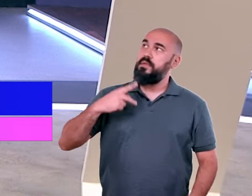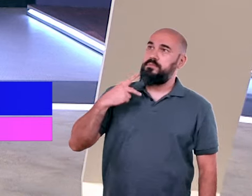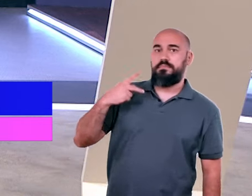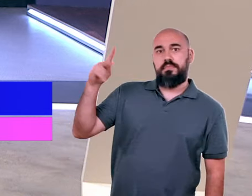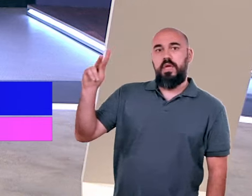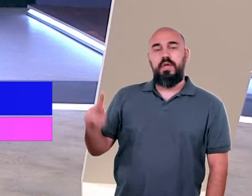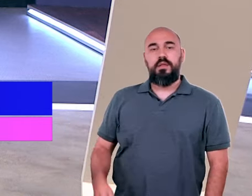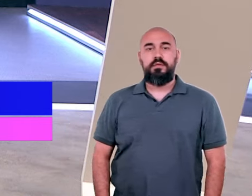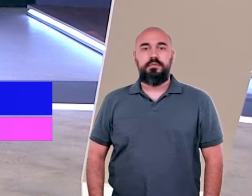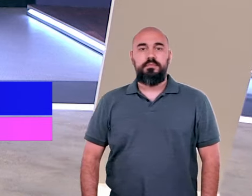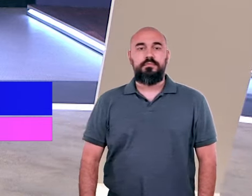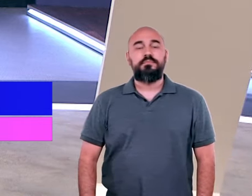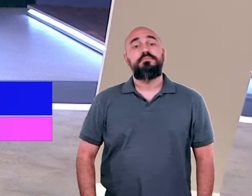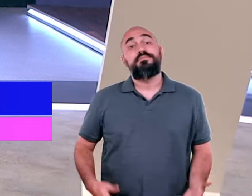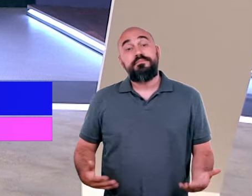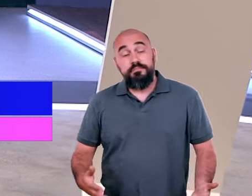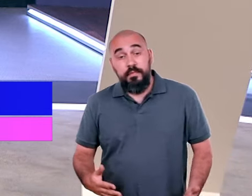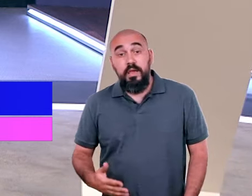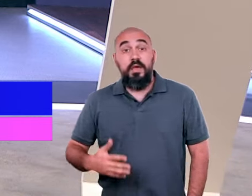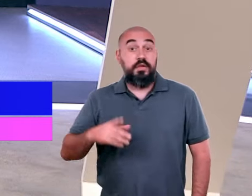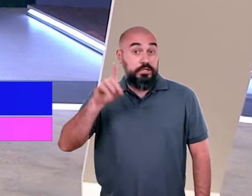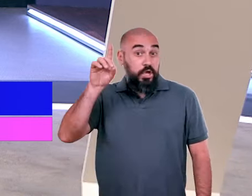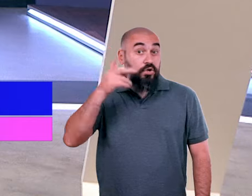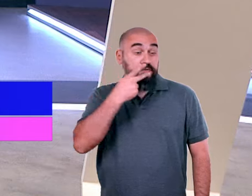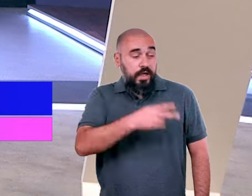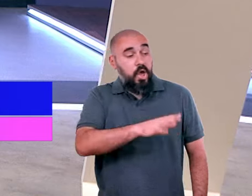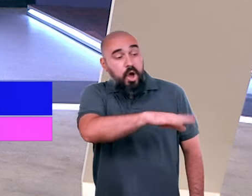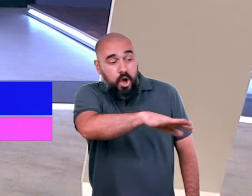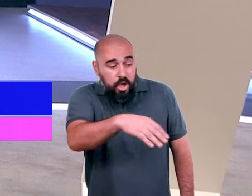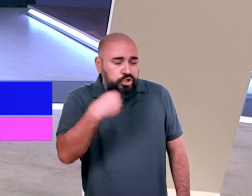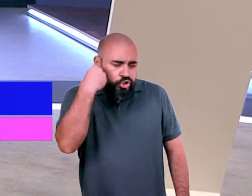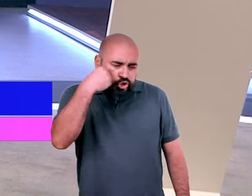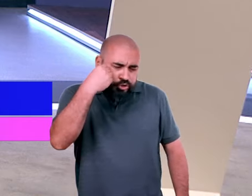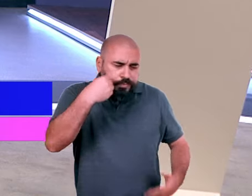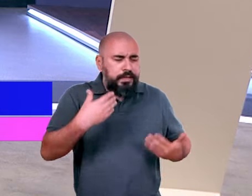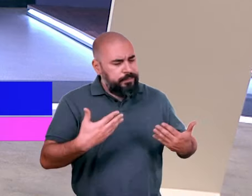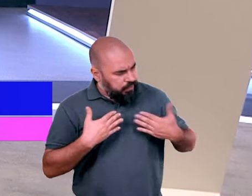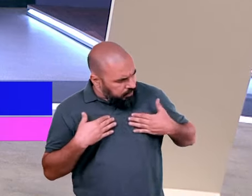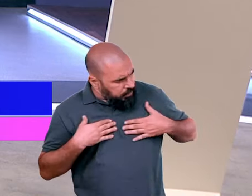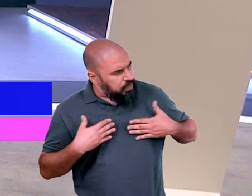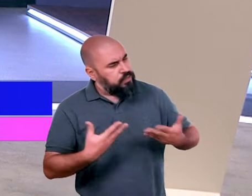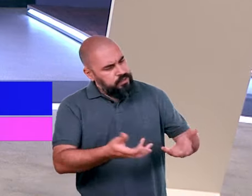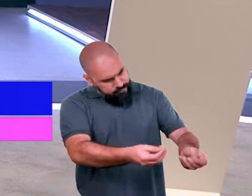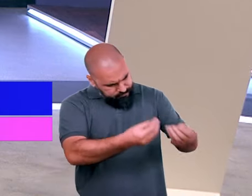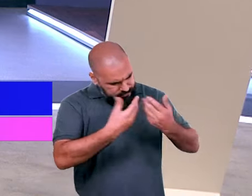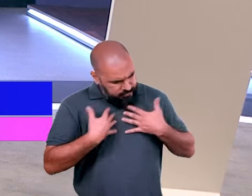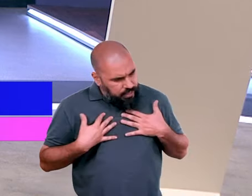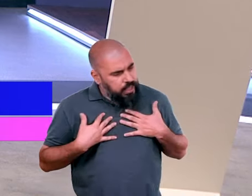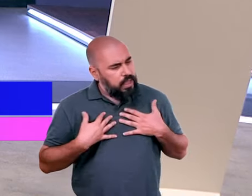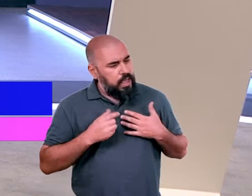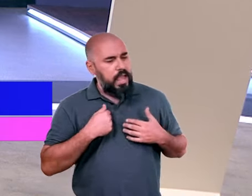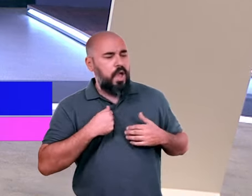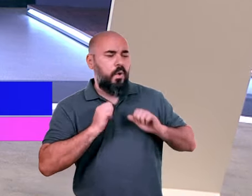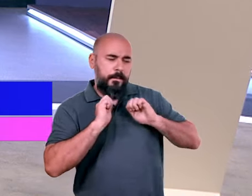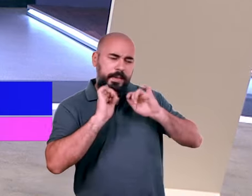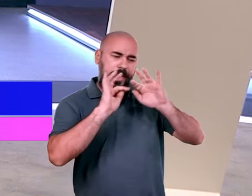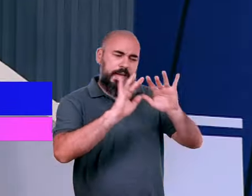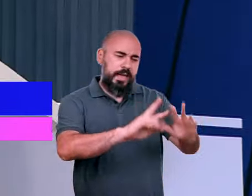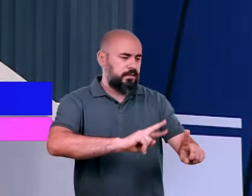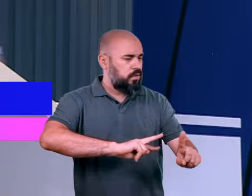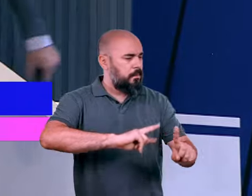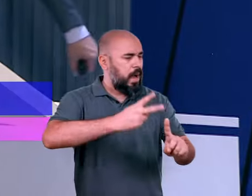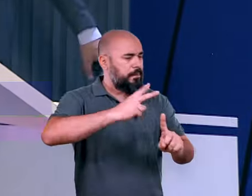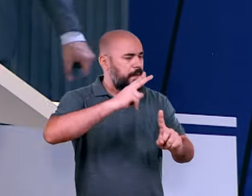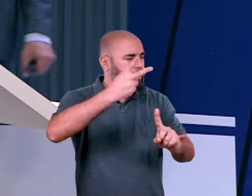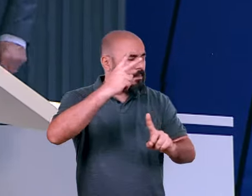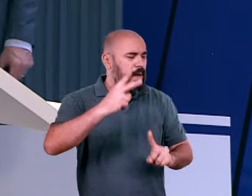dizendo, ponha-me à prova nisso, porque eu vou derramar bênçãos sem medida sobre a sua vida.